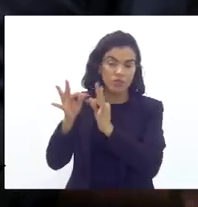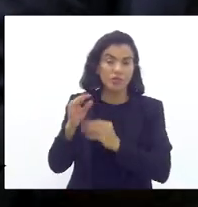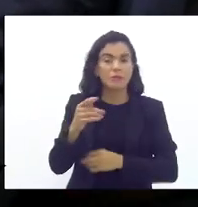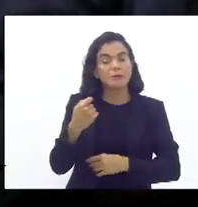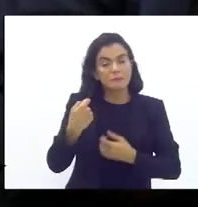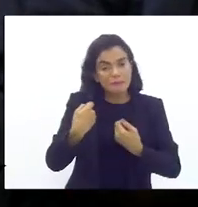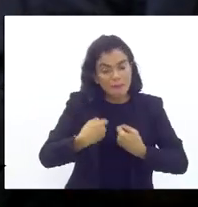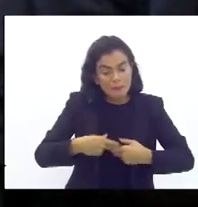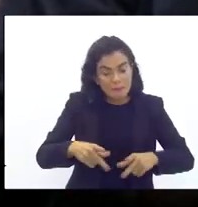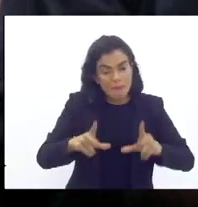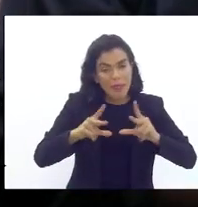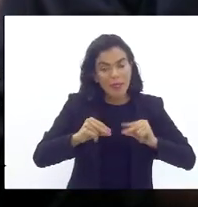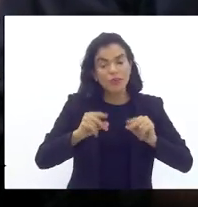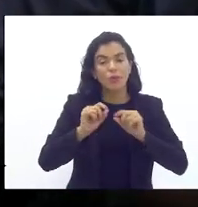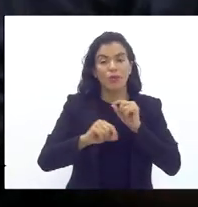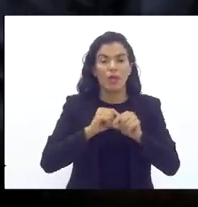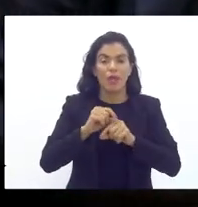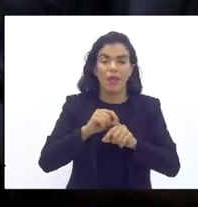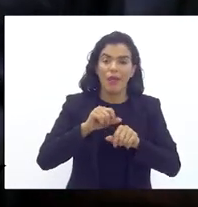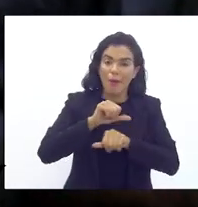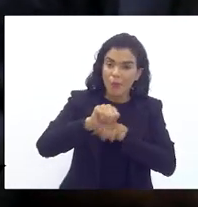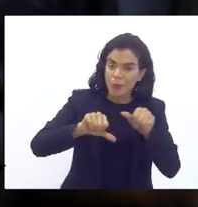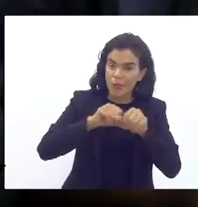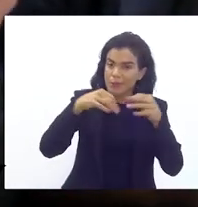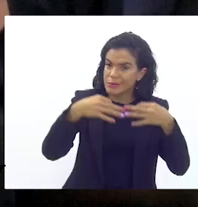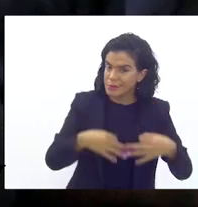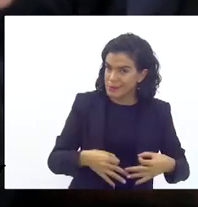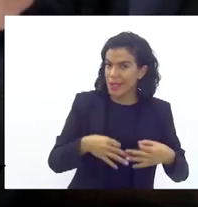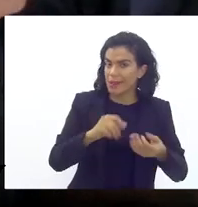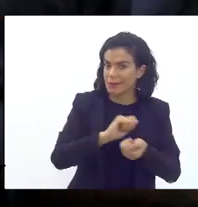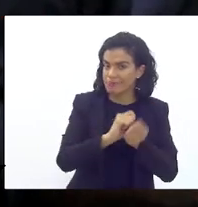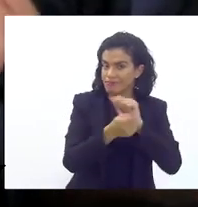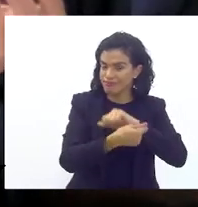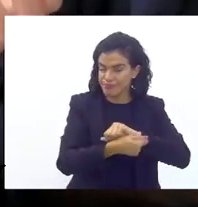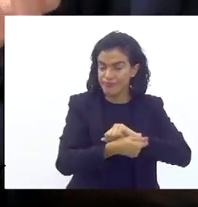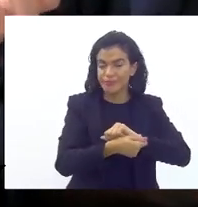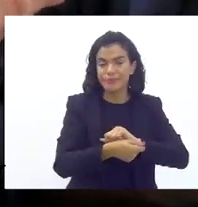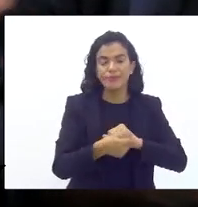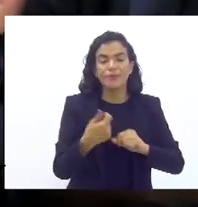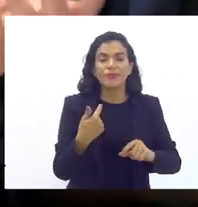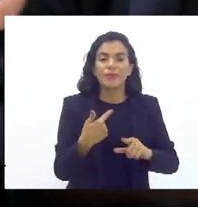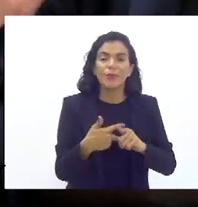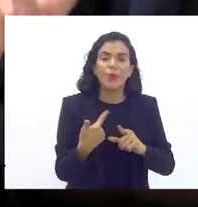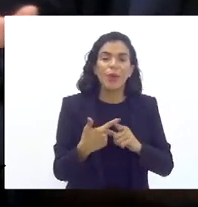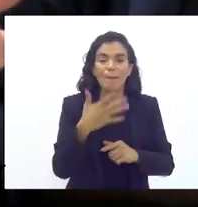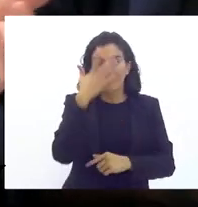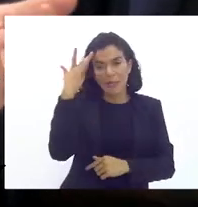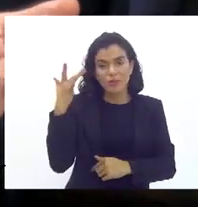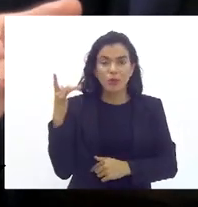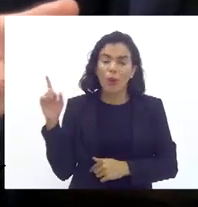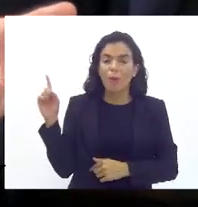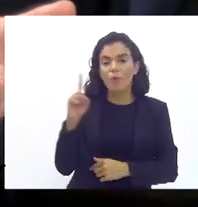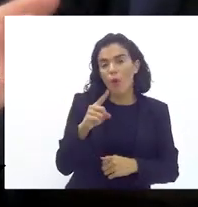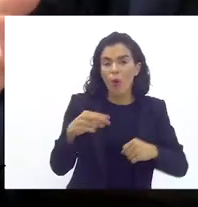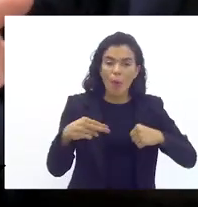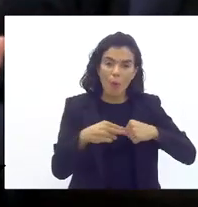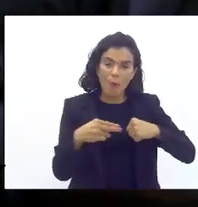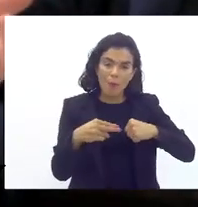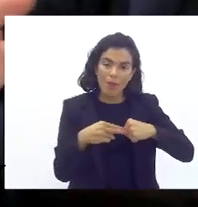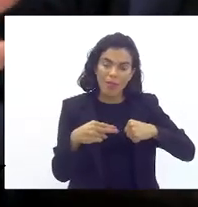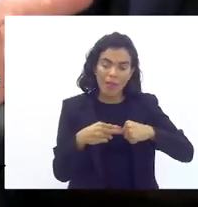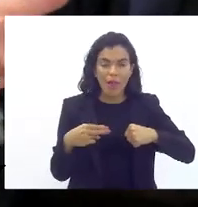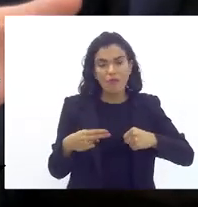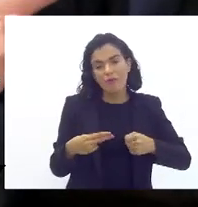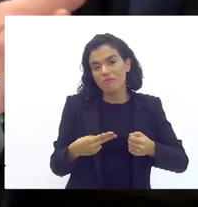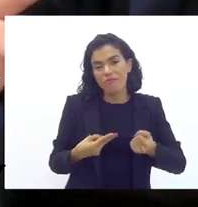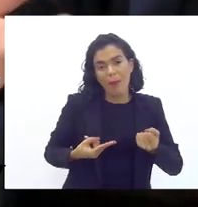a definição correta e não ela ficar absolutamente solta porque daqui a pouco chega alguém com pen drive e vai